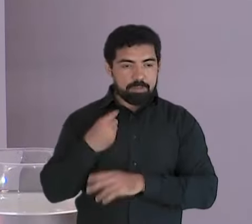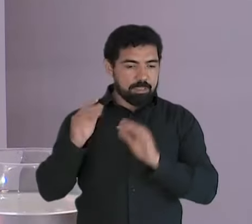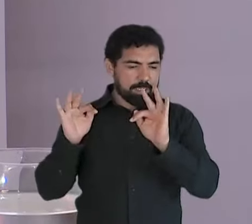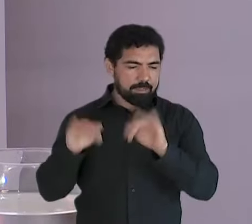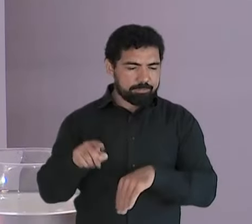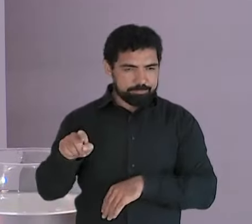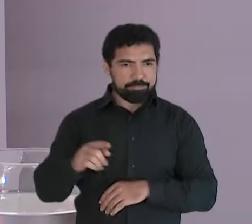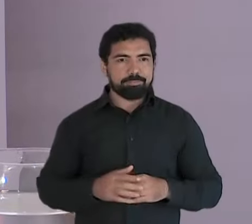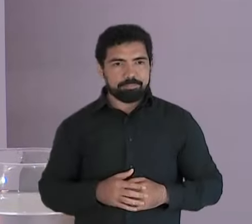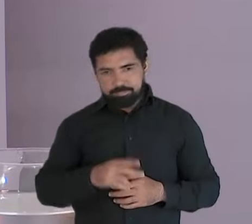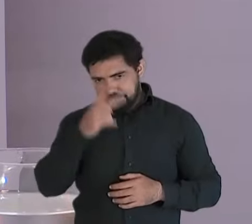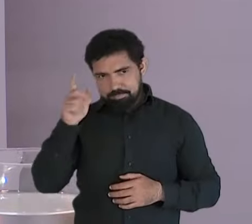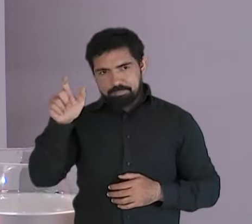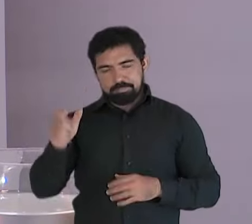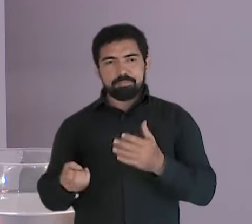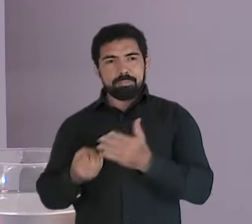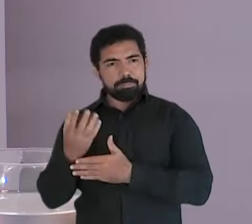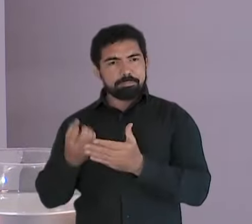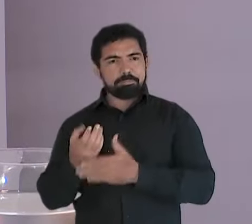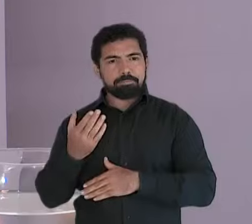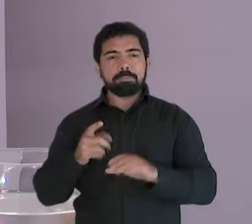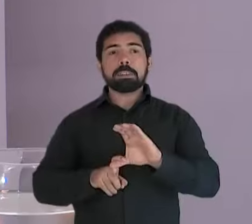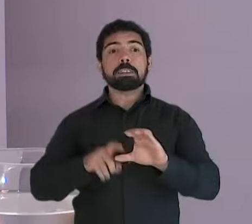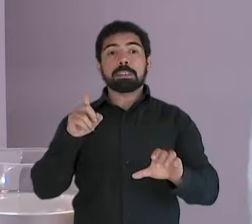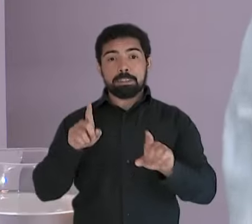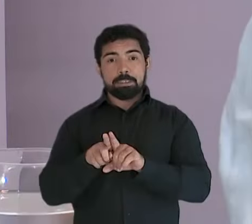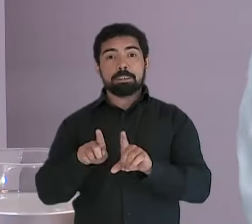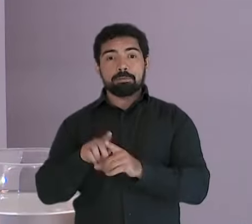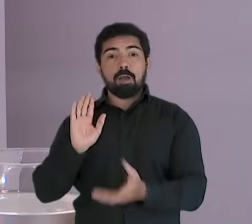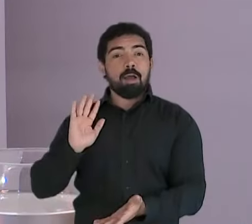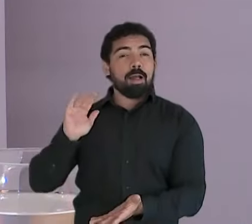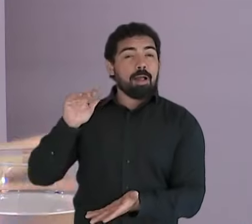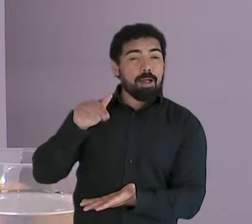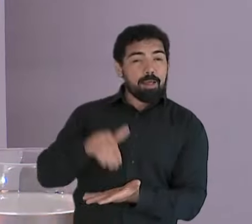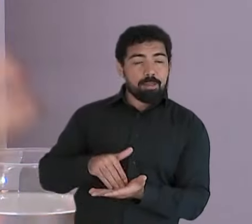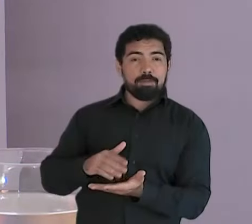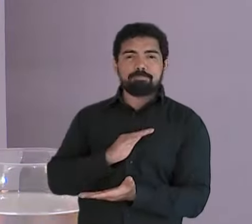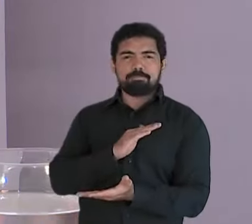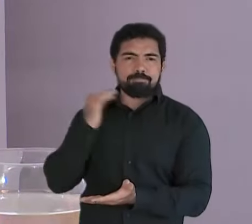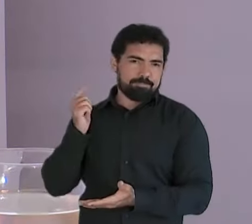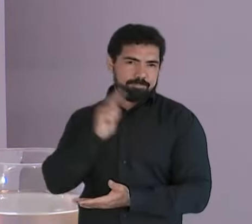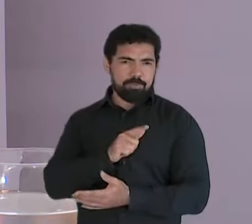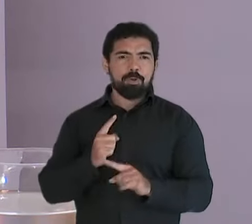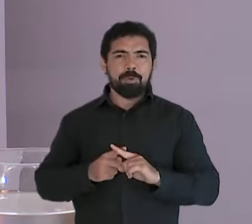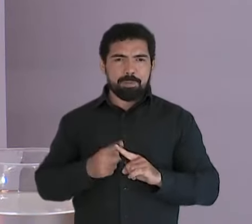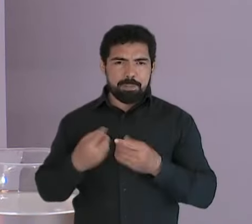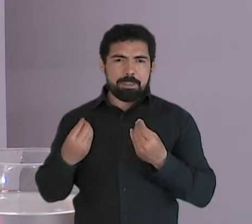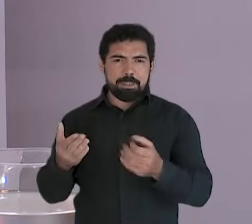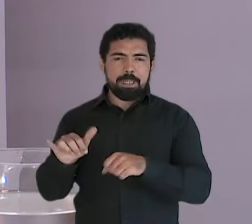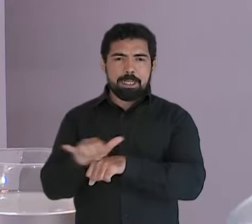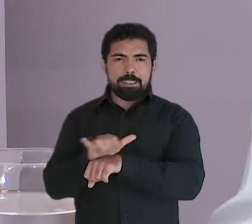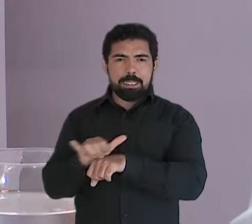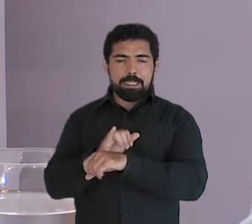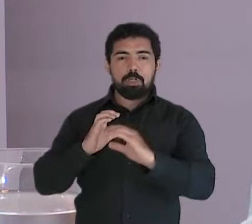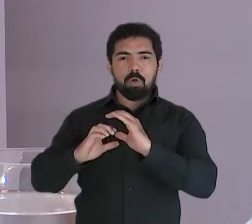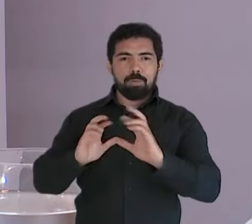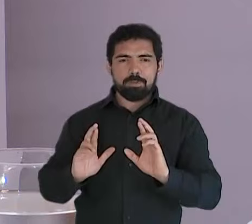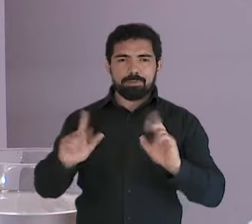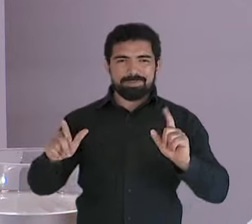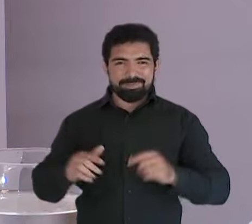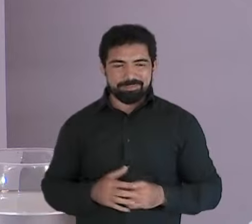foi uma pessoa extremamente produtiva e independente até o final da vida por conta disso. Então, tudo